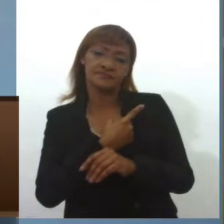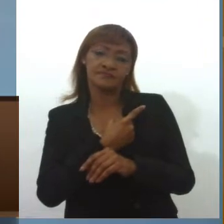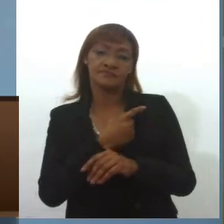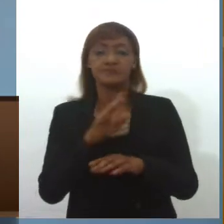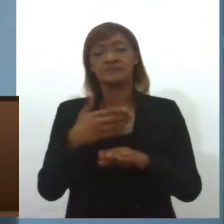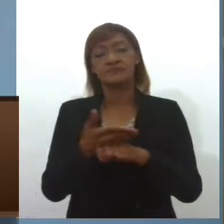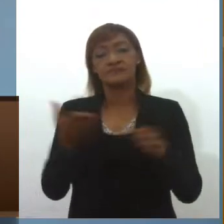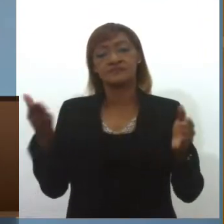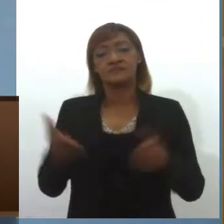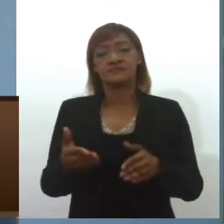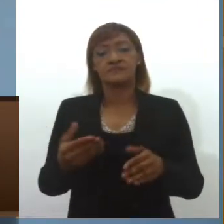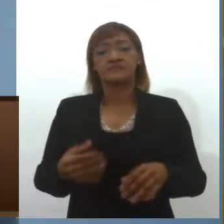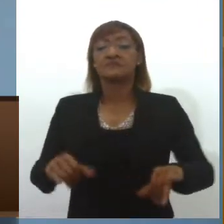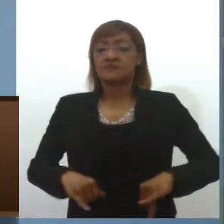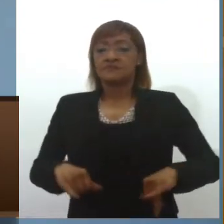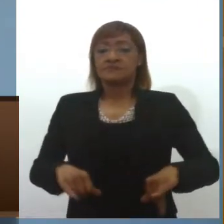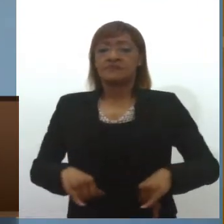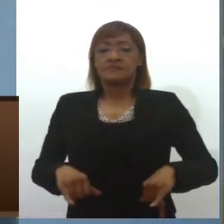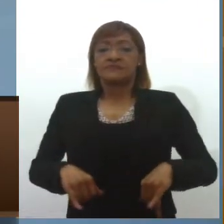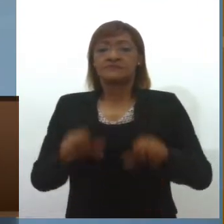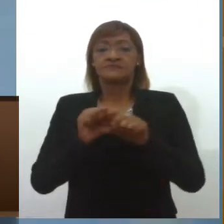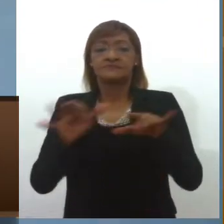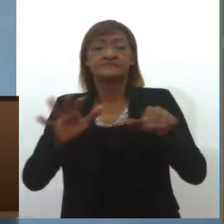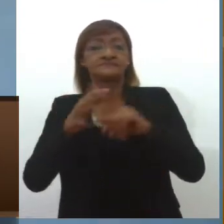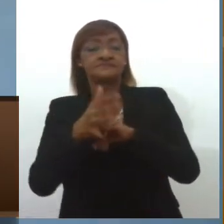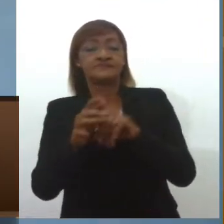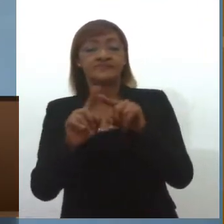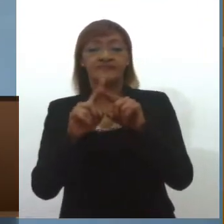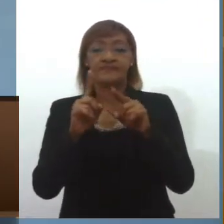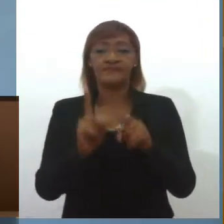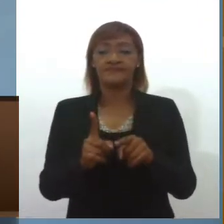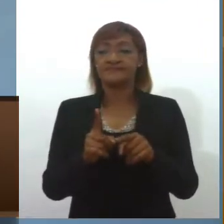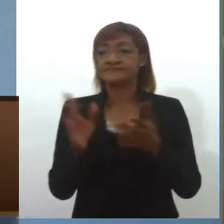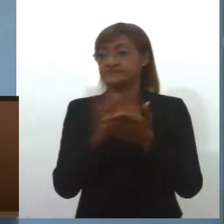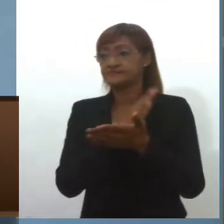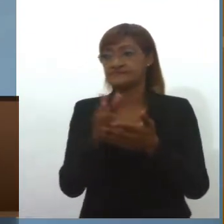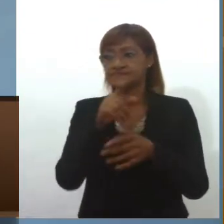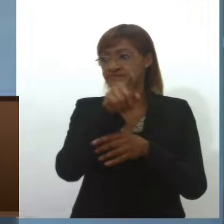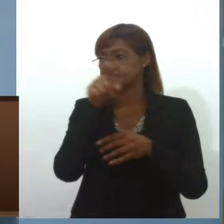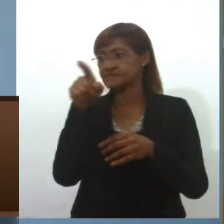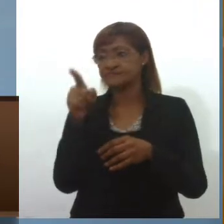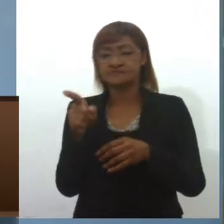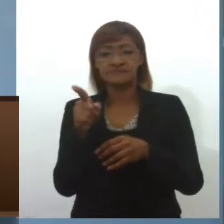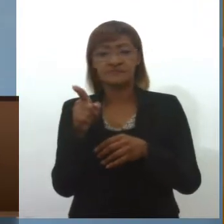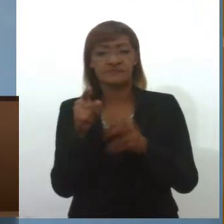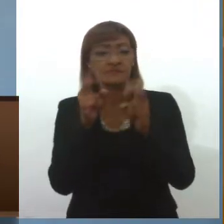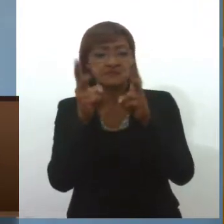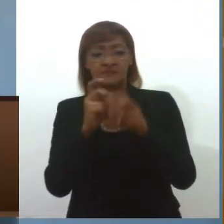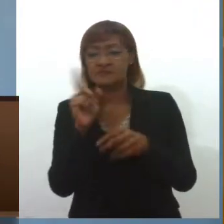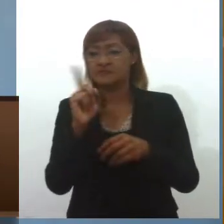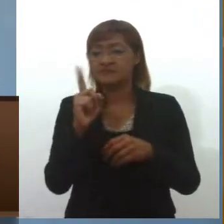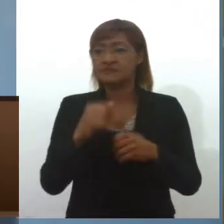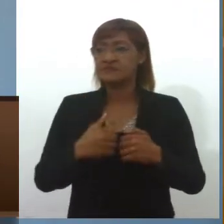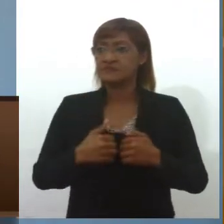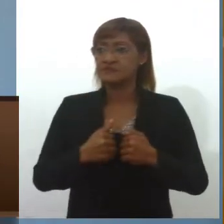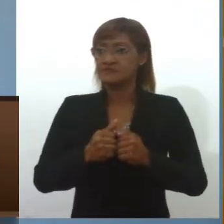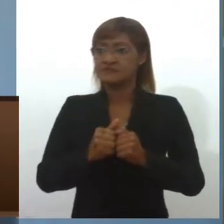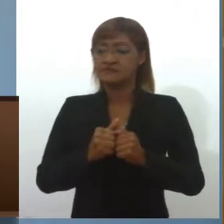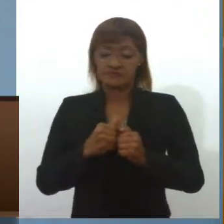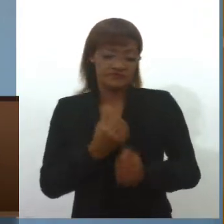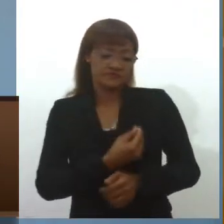da pandemia. Mas, mesmo assim, muitos não devem ter visto um efeito muito prático no seu dia a